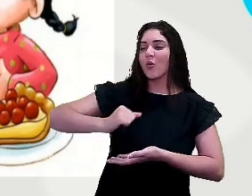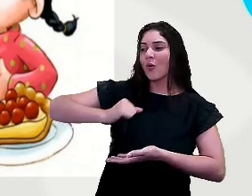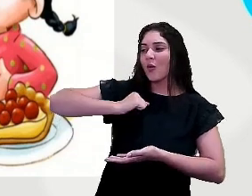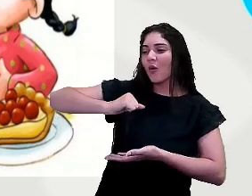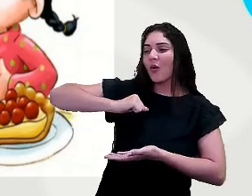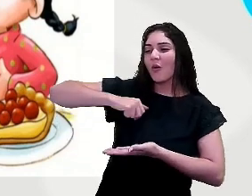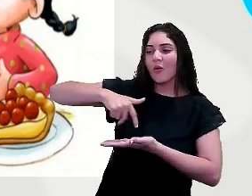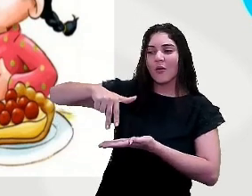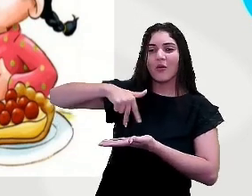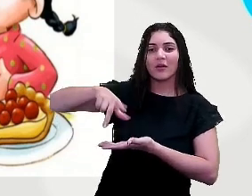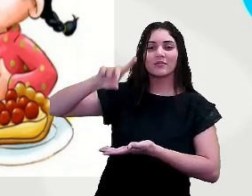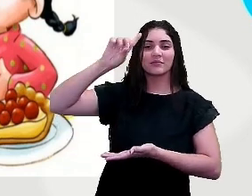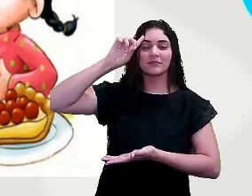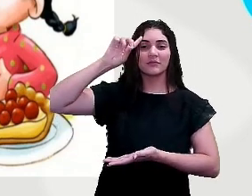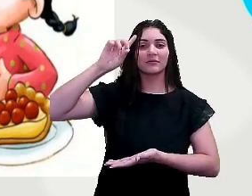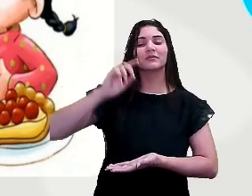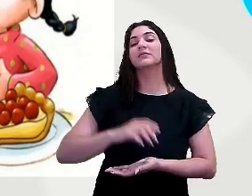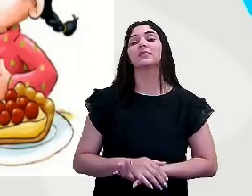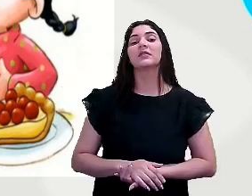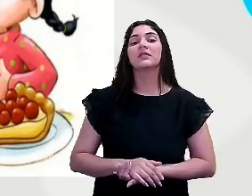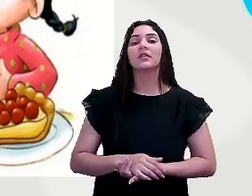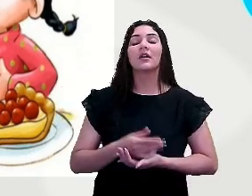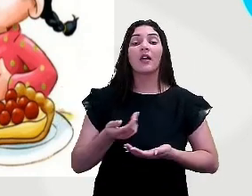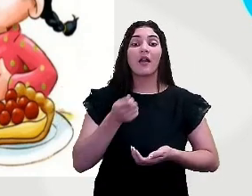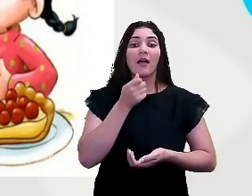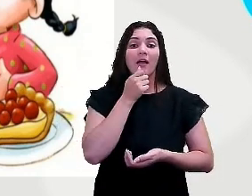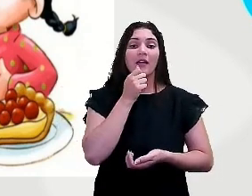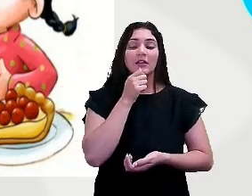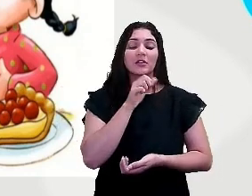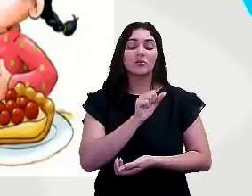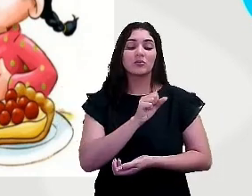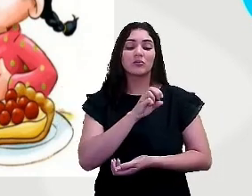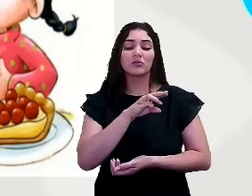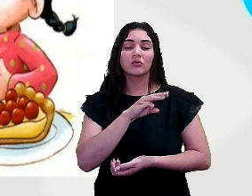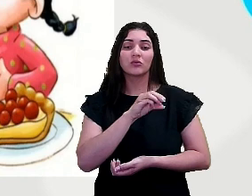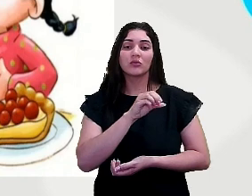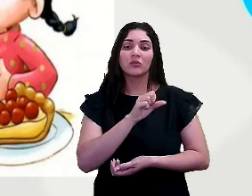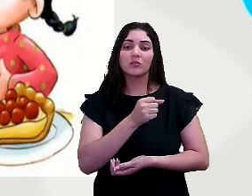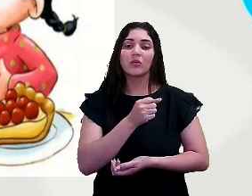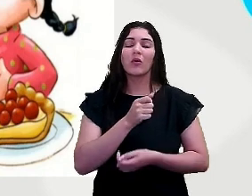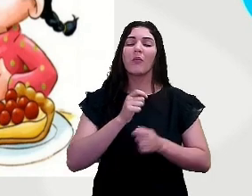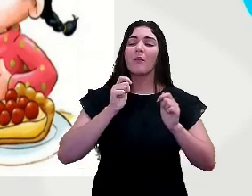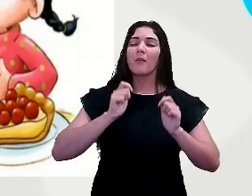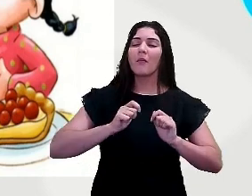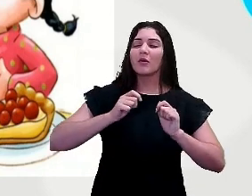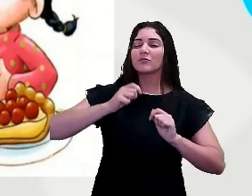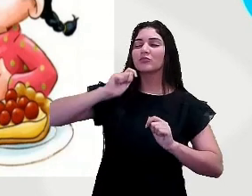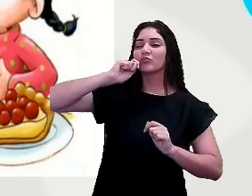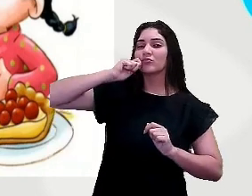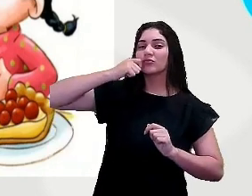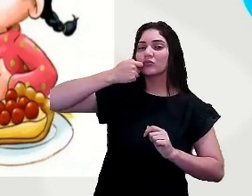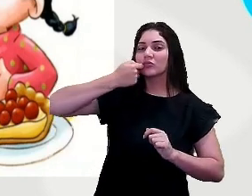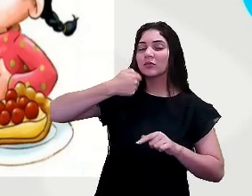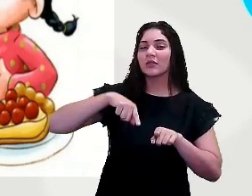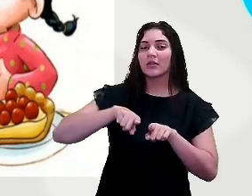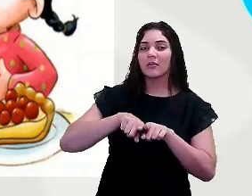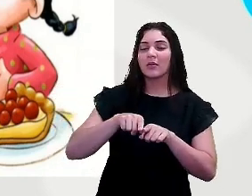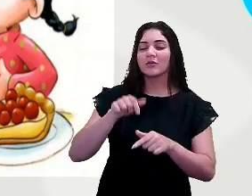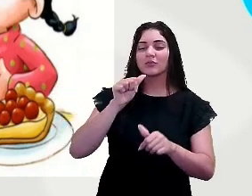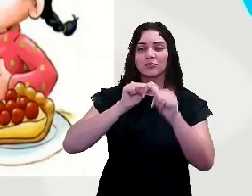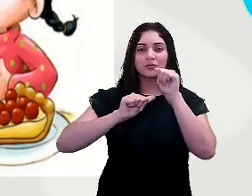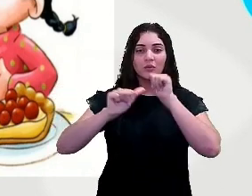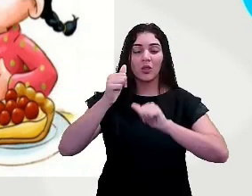dia. Estamos ainda nos sumos, que frescos podes beber. Nas compotas e